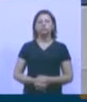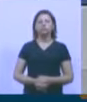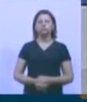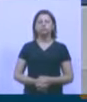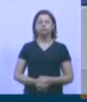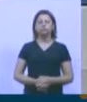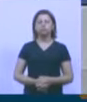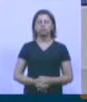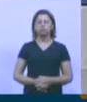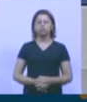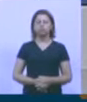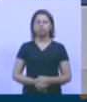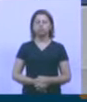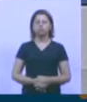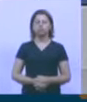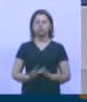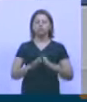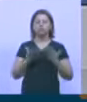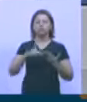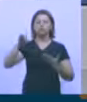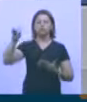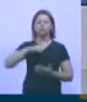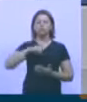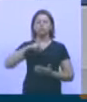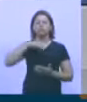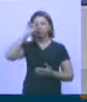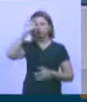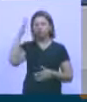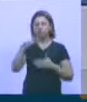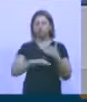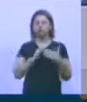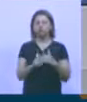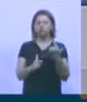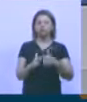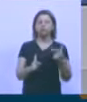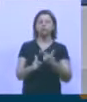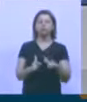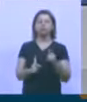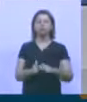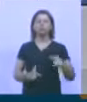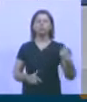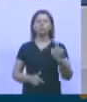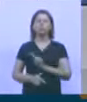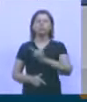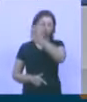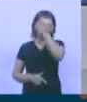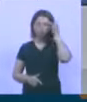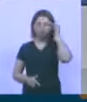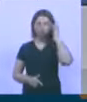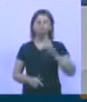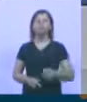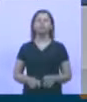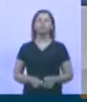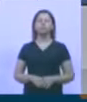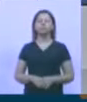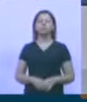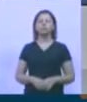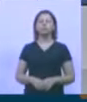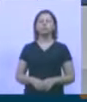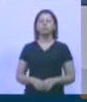human problem. A Bíblia tem solução para todo o problema de nós seres humanos. And this is what God says